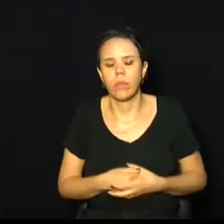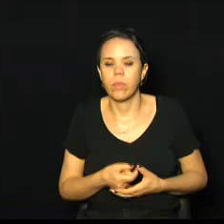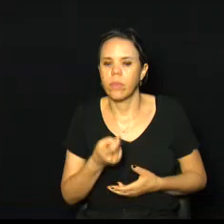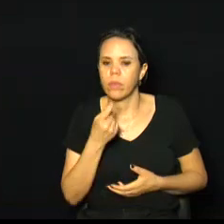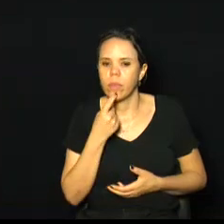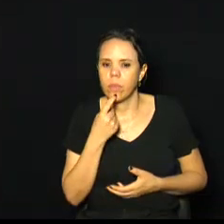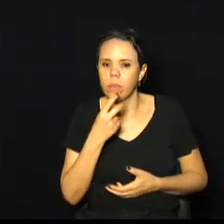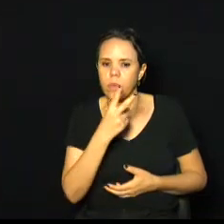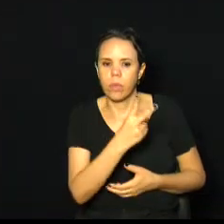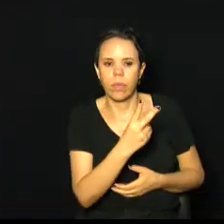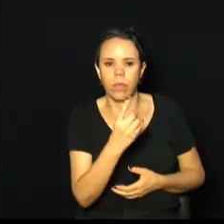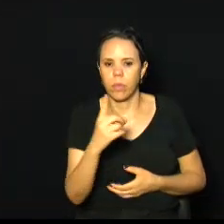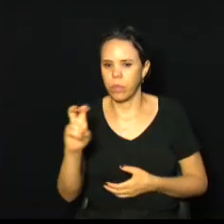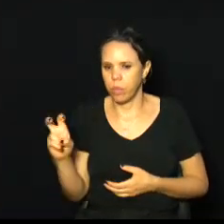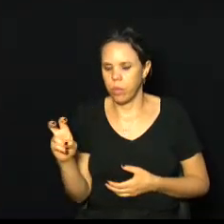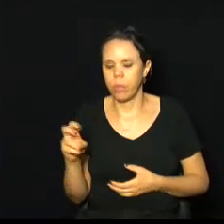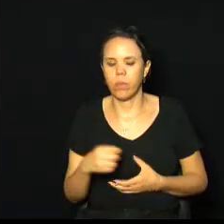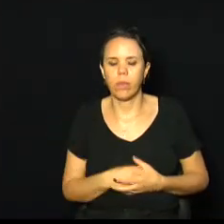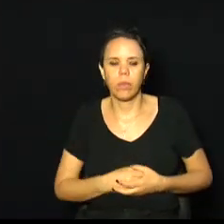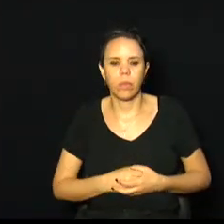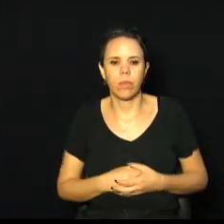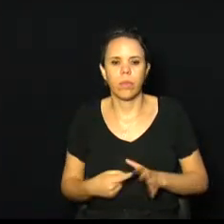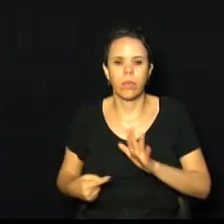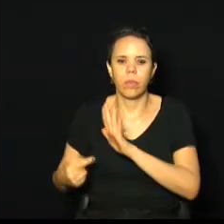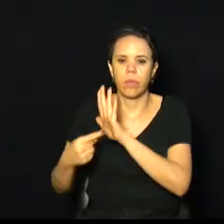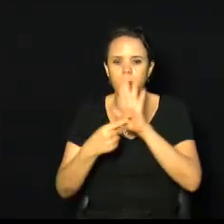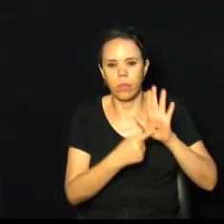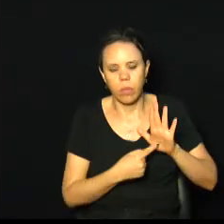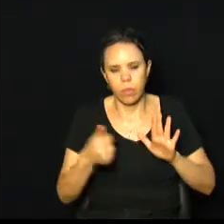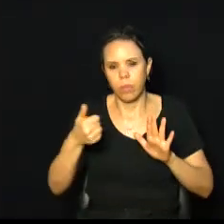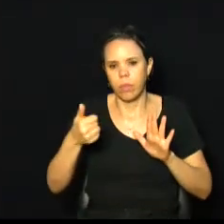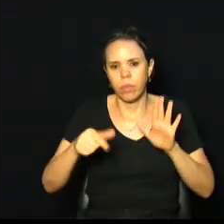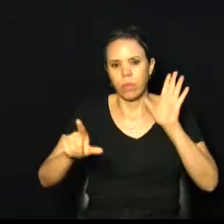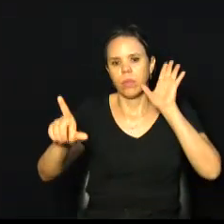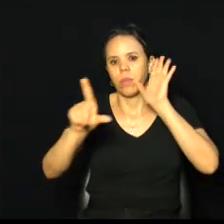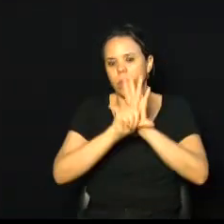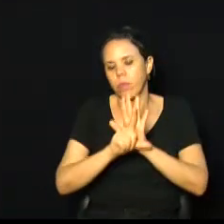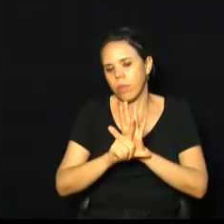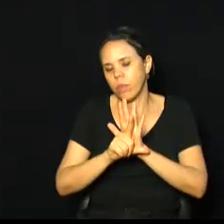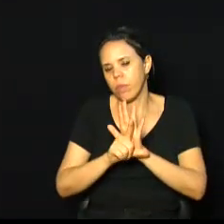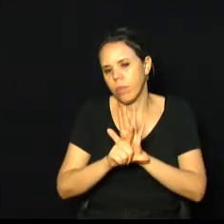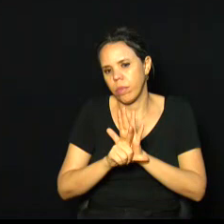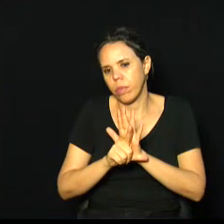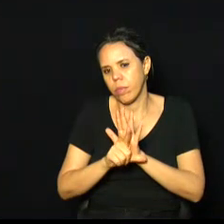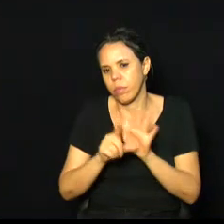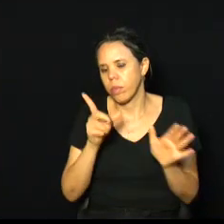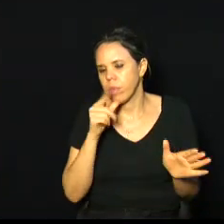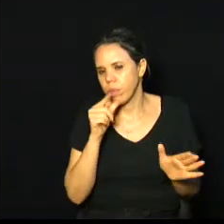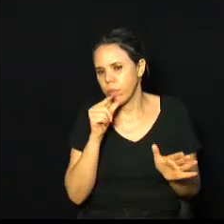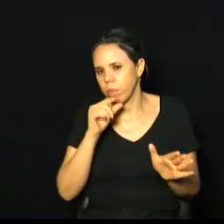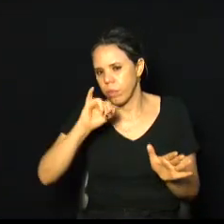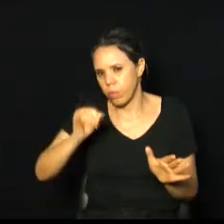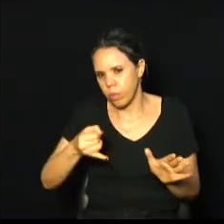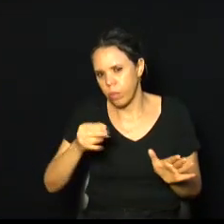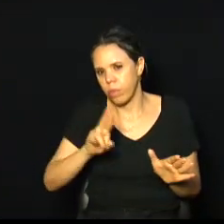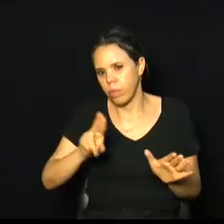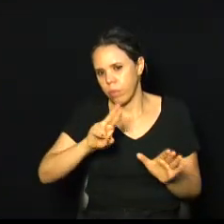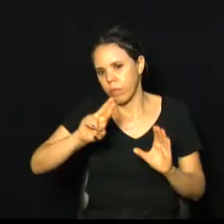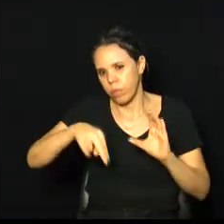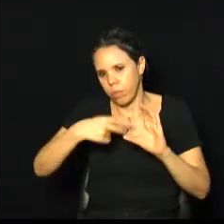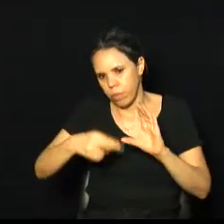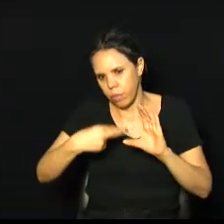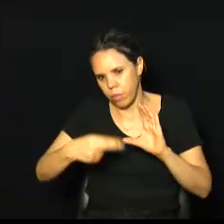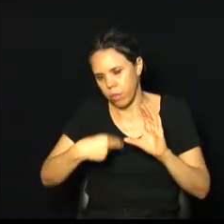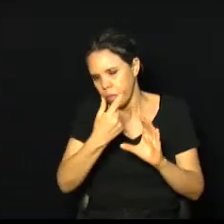Campinas, em 2015, apresentou a primeira lei para água de reuso, mas nós